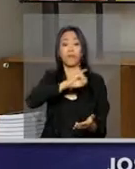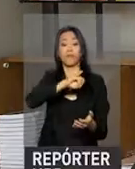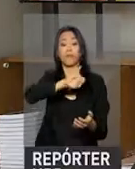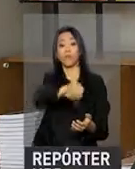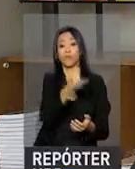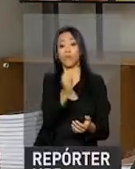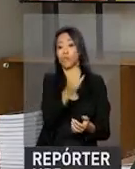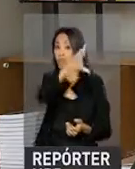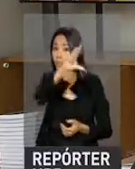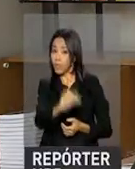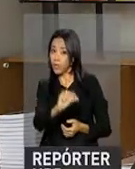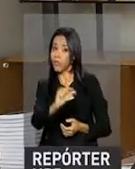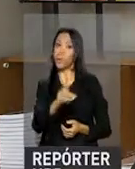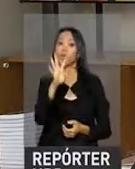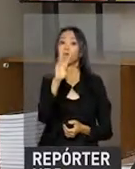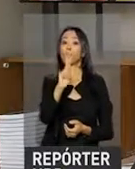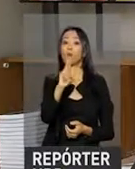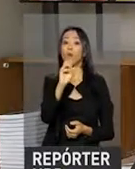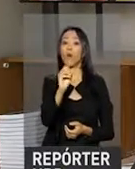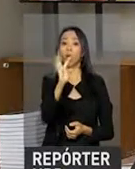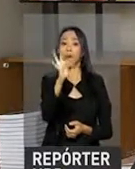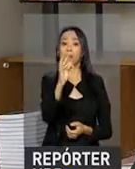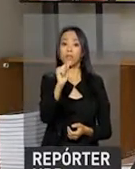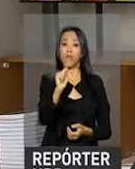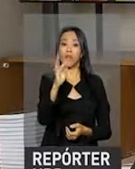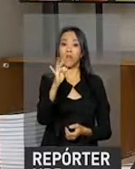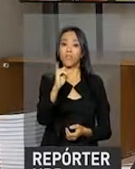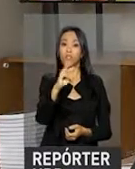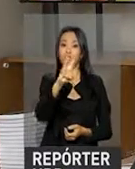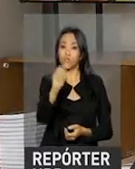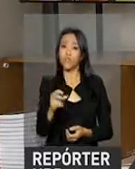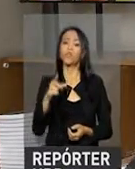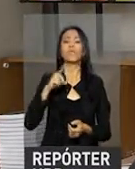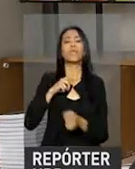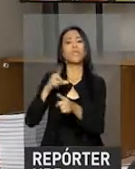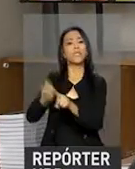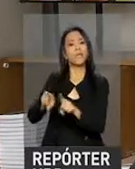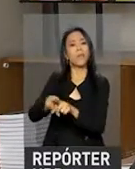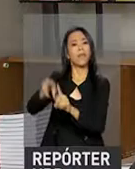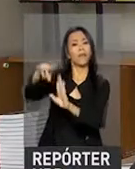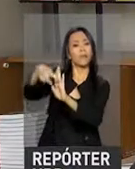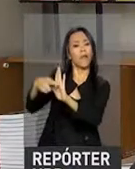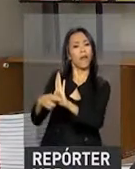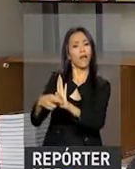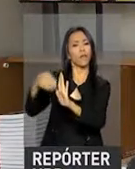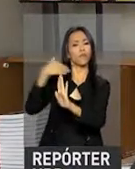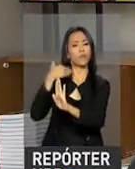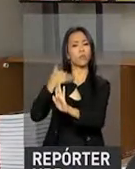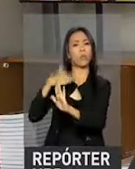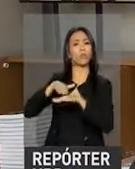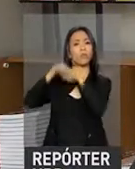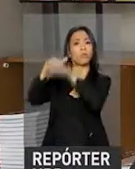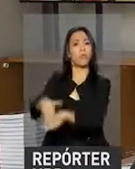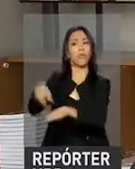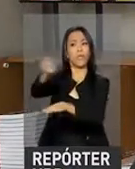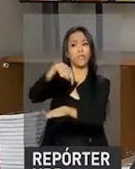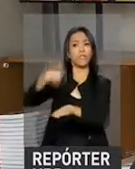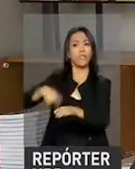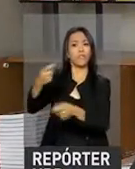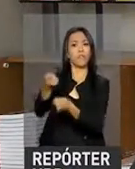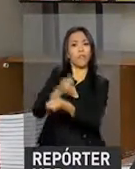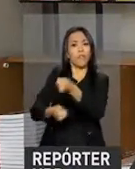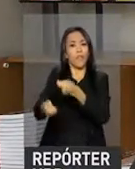rotativo ele tem aquela regra que impõe os bancos a renegociação da dívida já no segundo mês